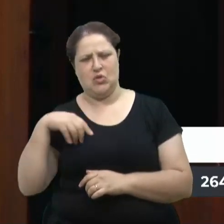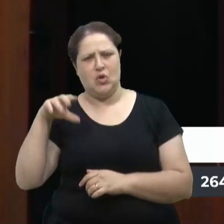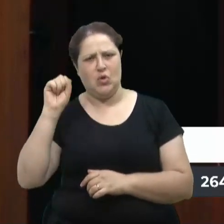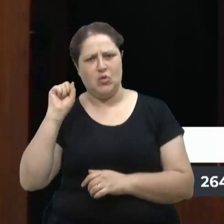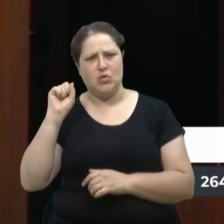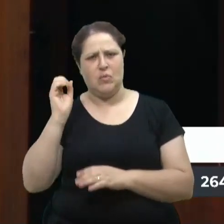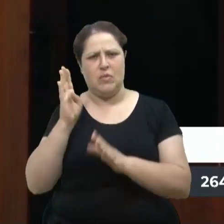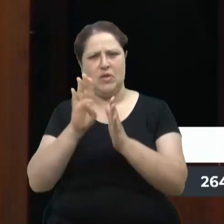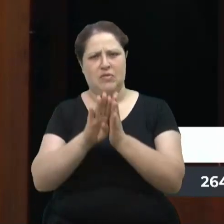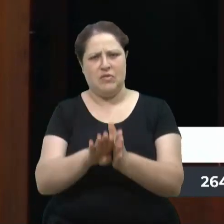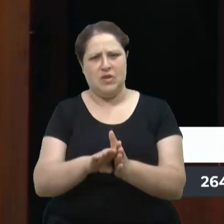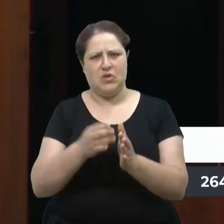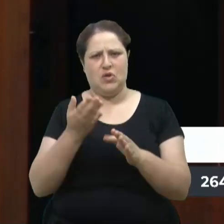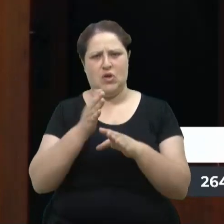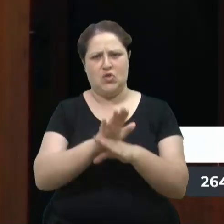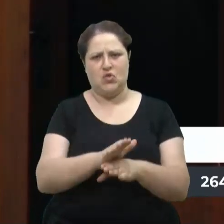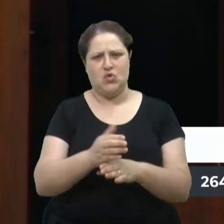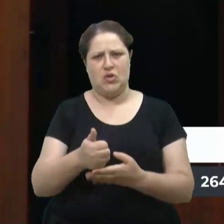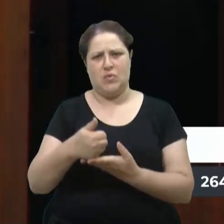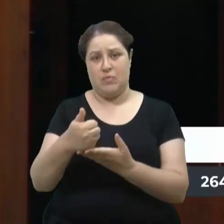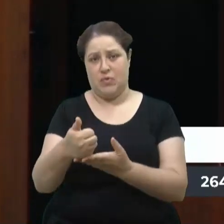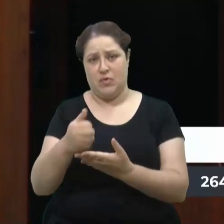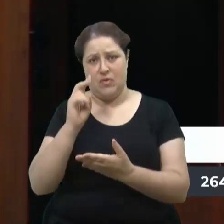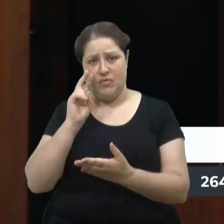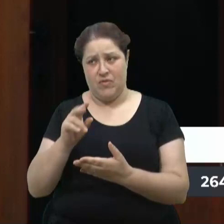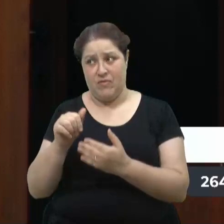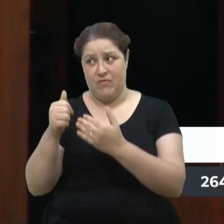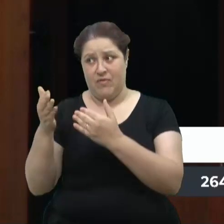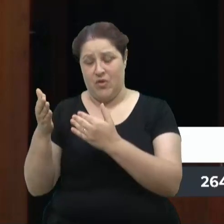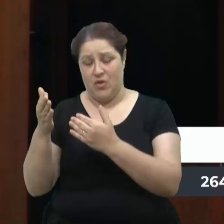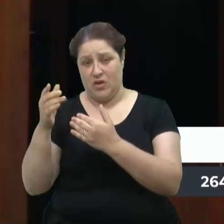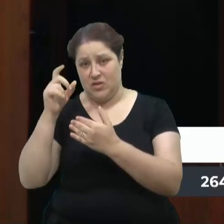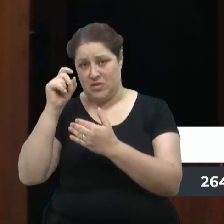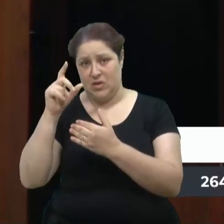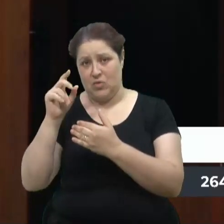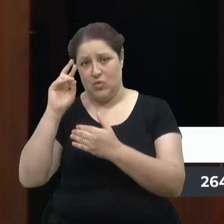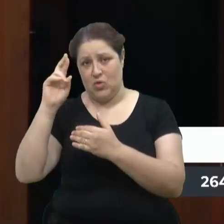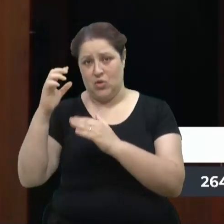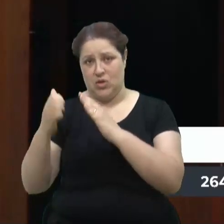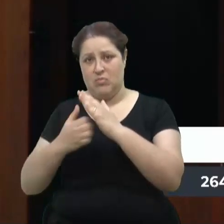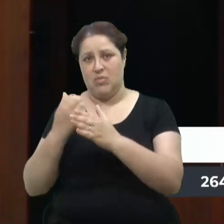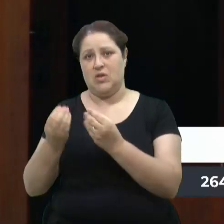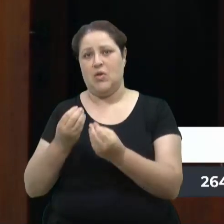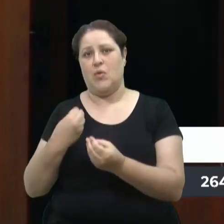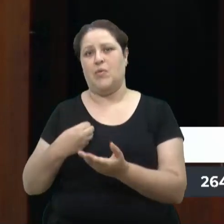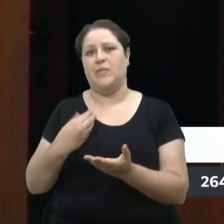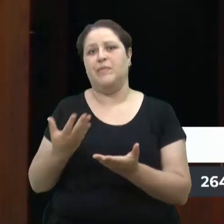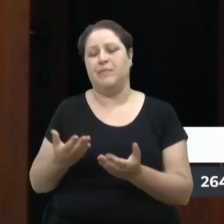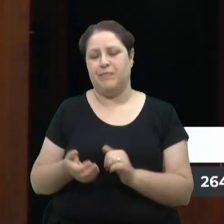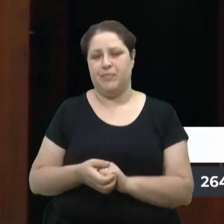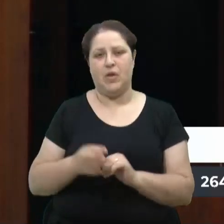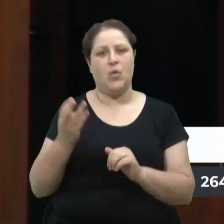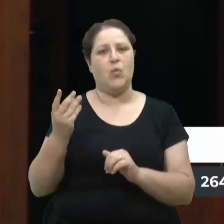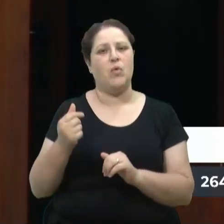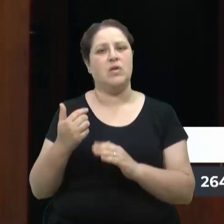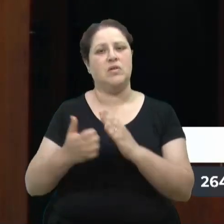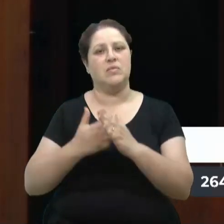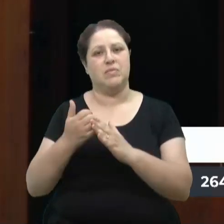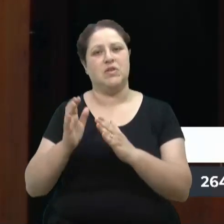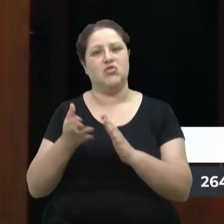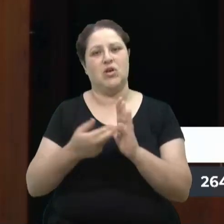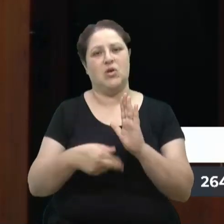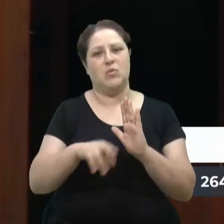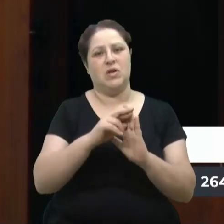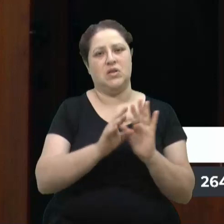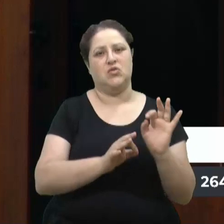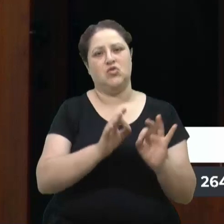apoio. Vai ver ali fora, vereador Schalco. Os empresários, como é que estão? Quantas empresas já entraram em recuperação